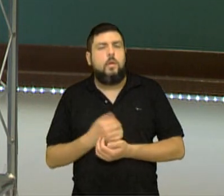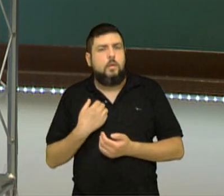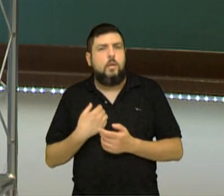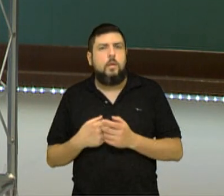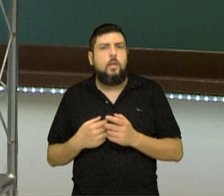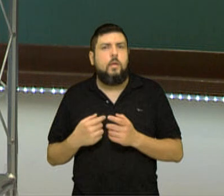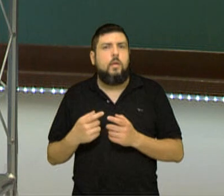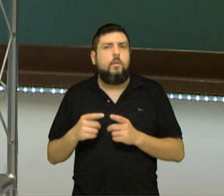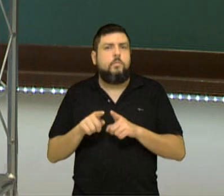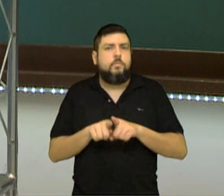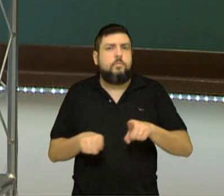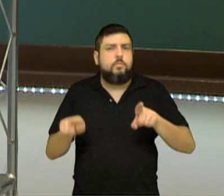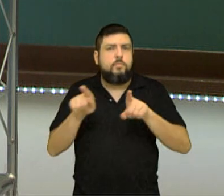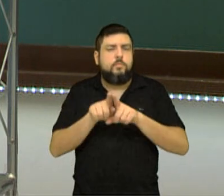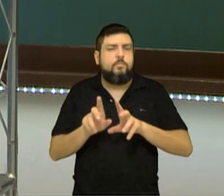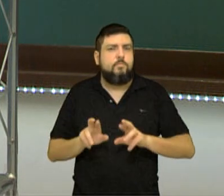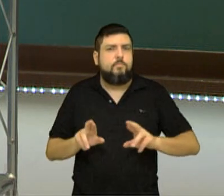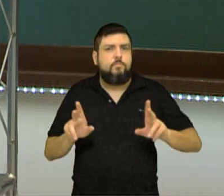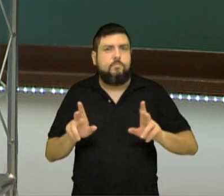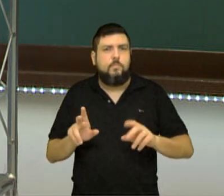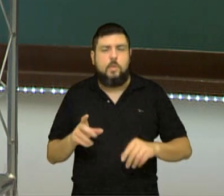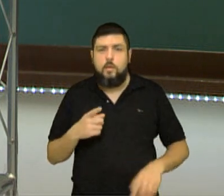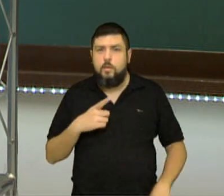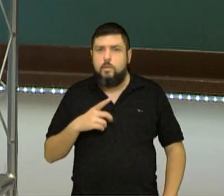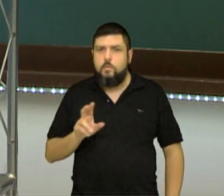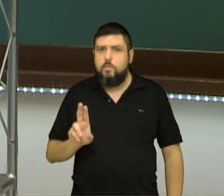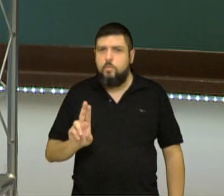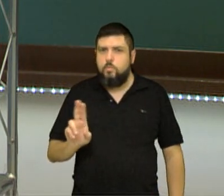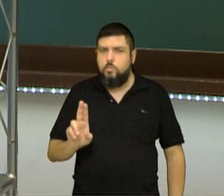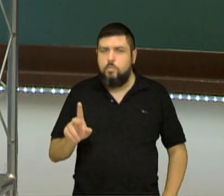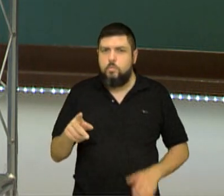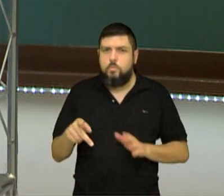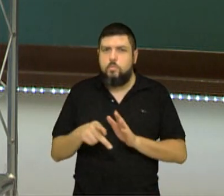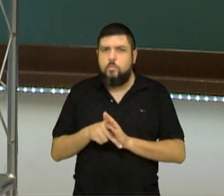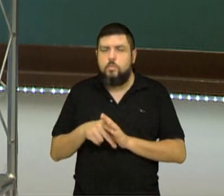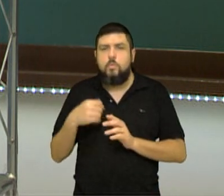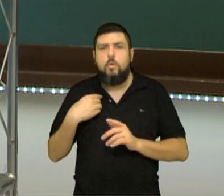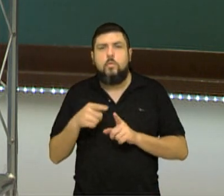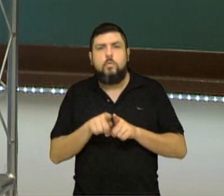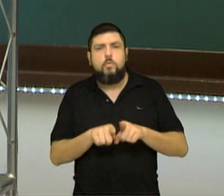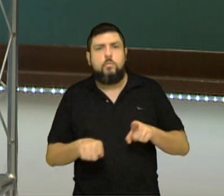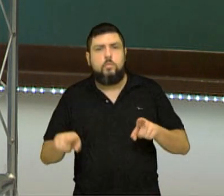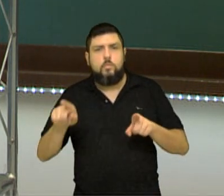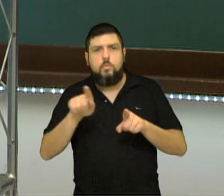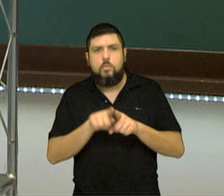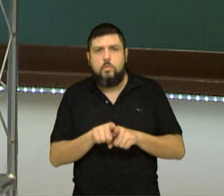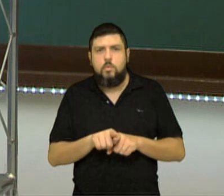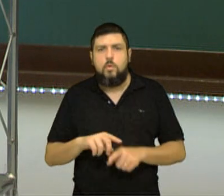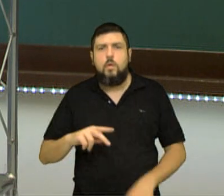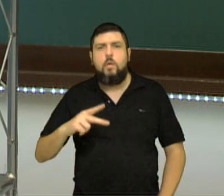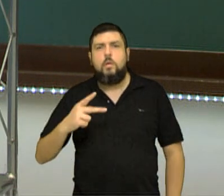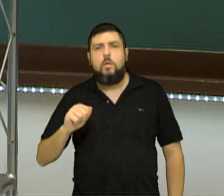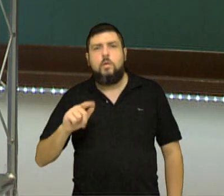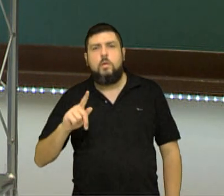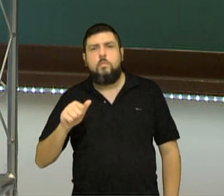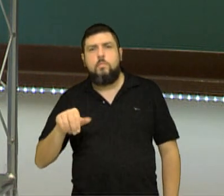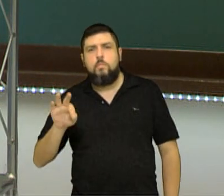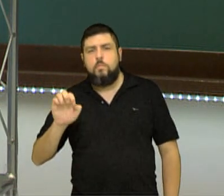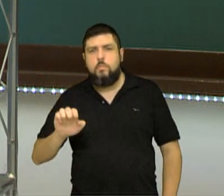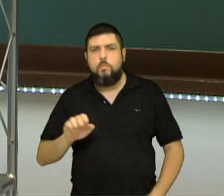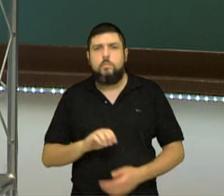ciclo diferente. E nós temos um nome específico para ele, que é o ciclo haplobionte-aplonte agora,